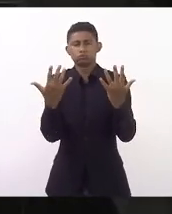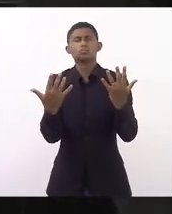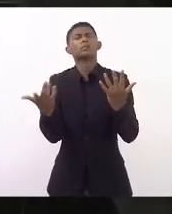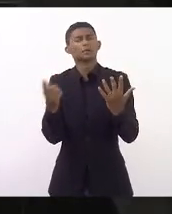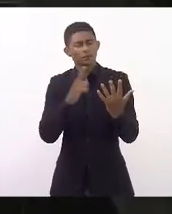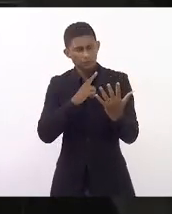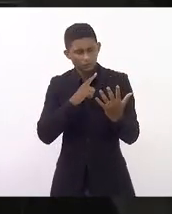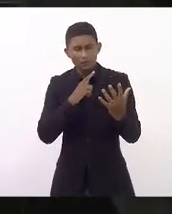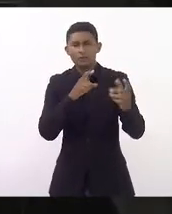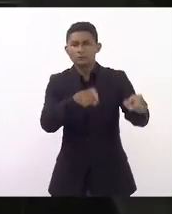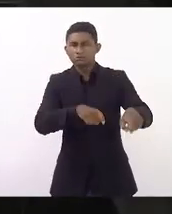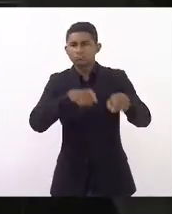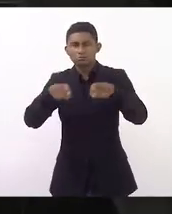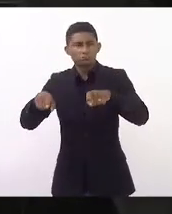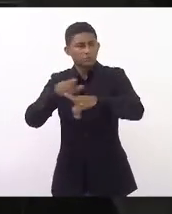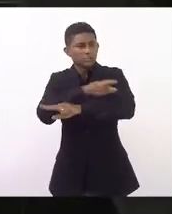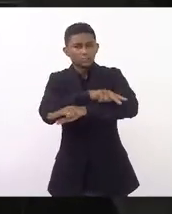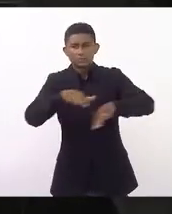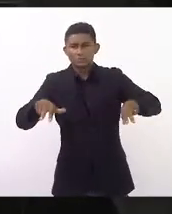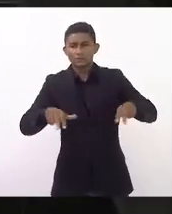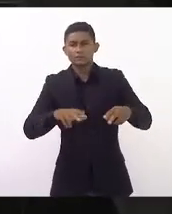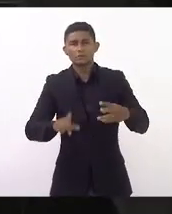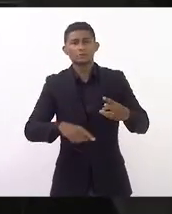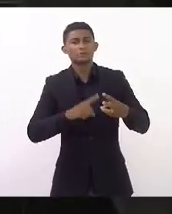mesmo tempo, temos também